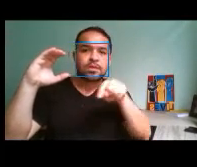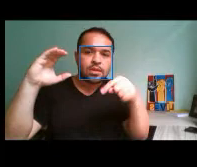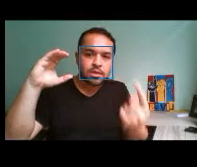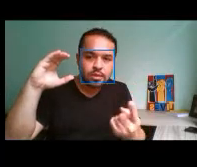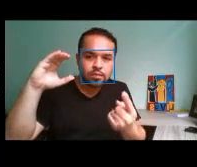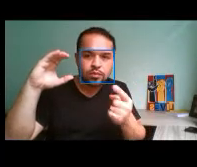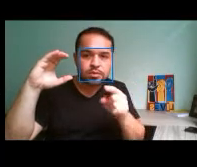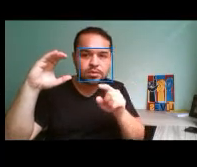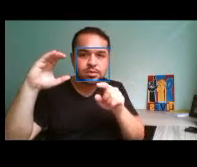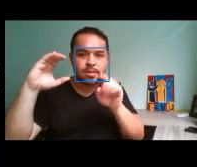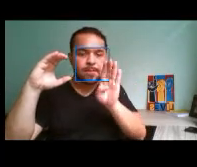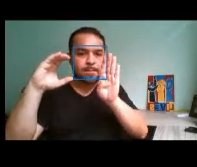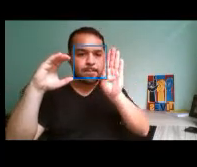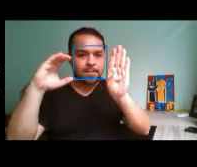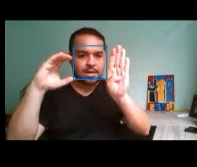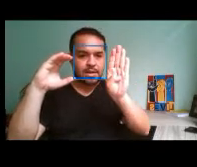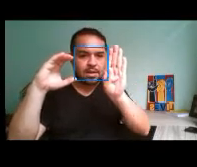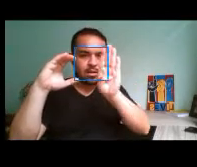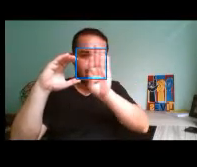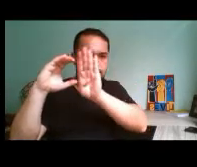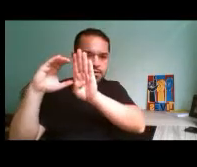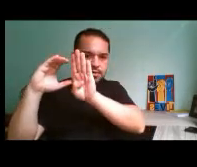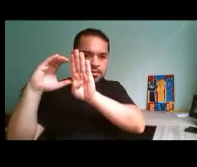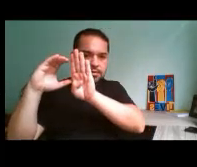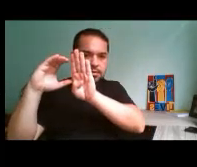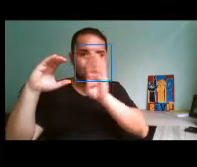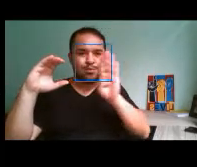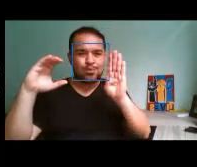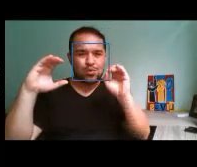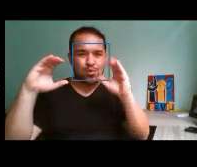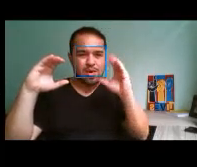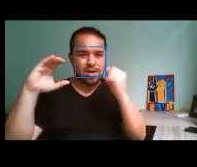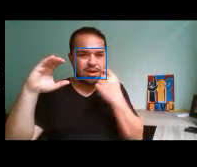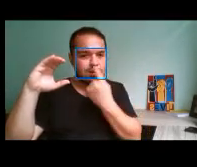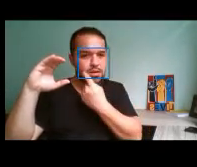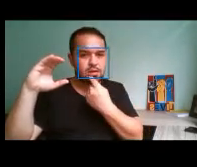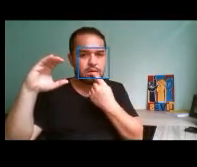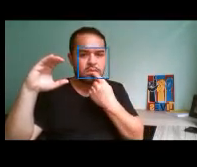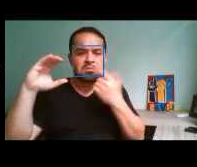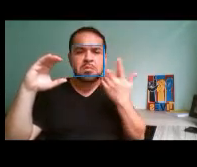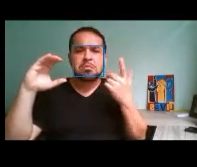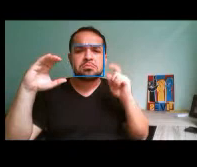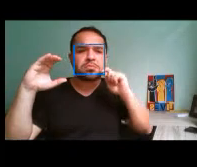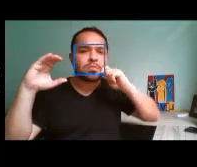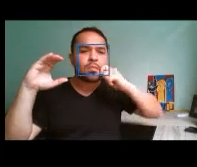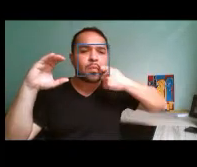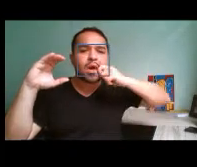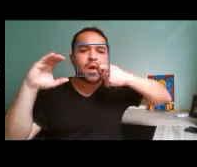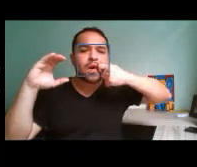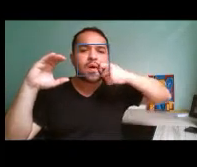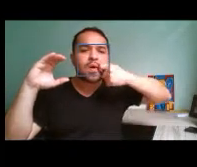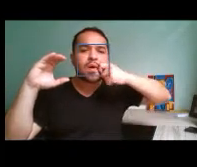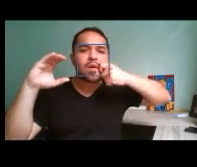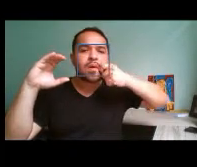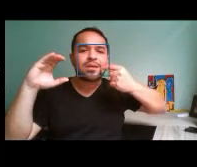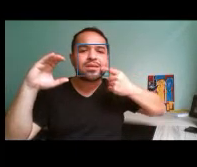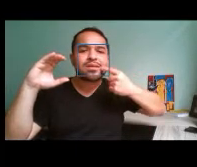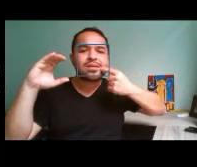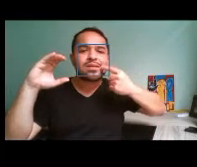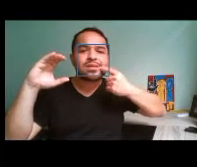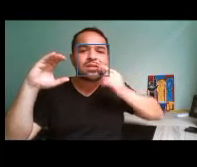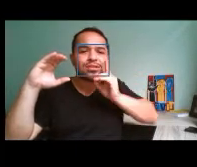de cabeça, que é o ponto de localização principal, e depois o símbolo B, que se refere à